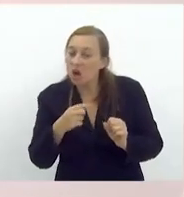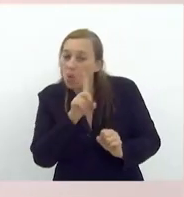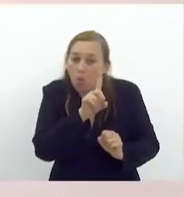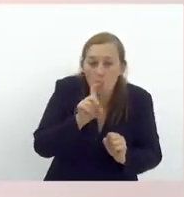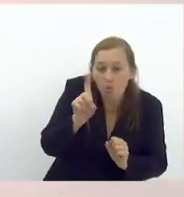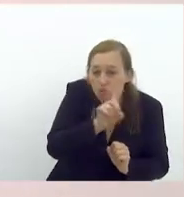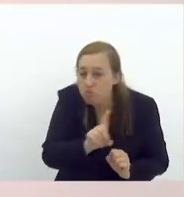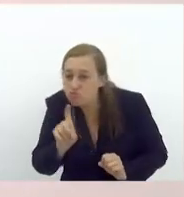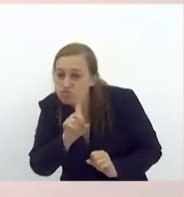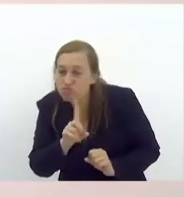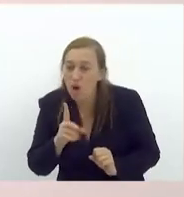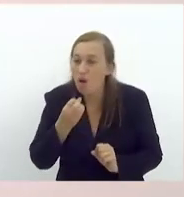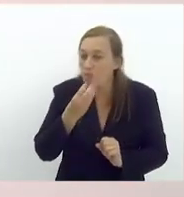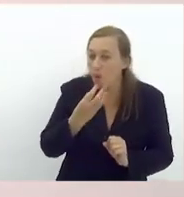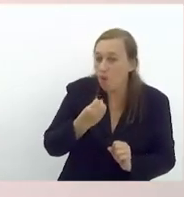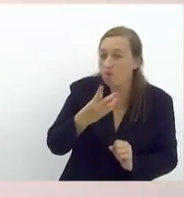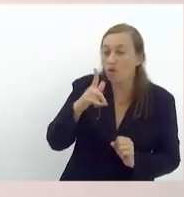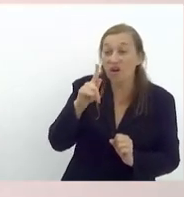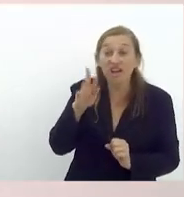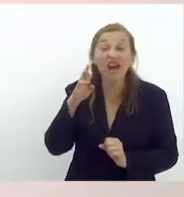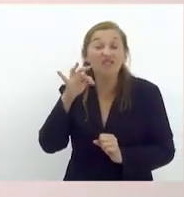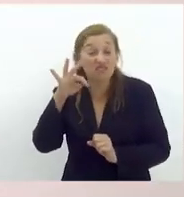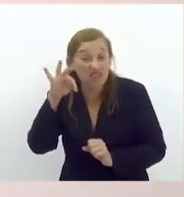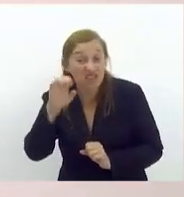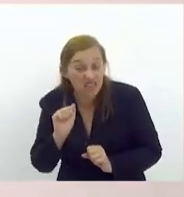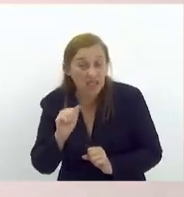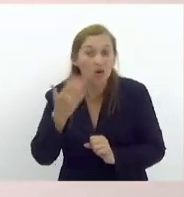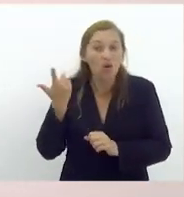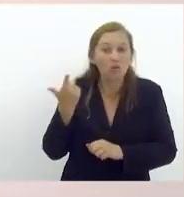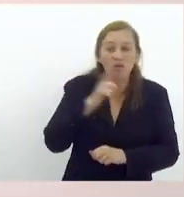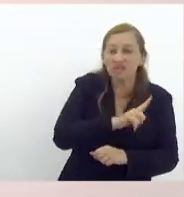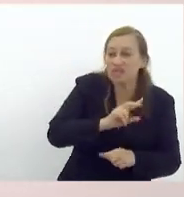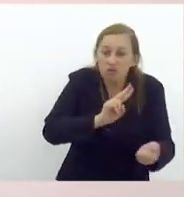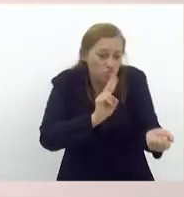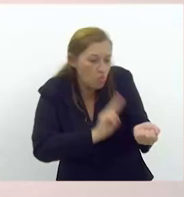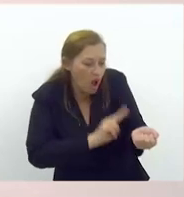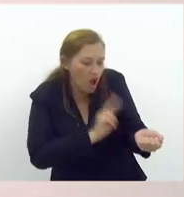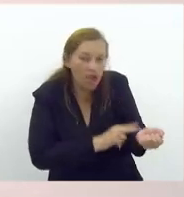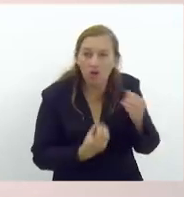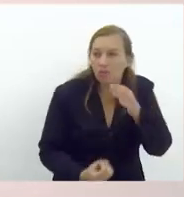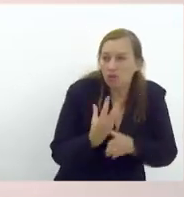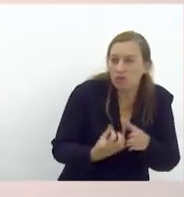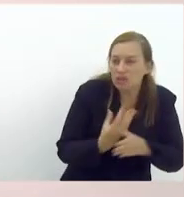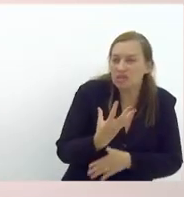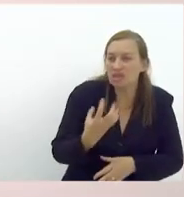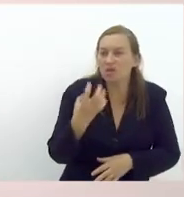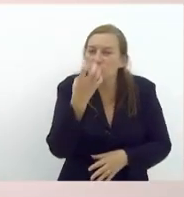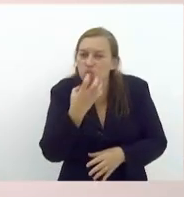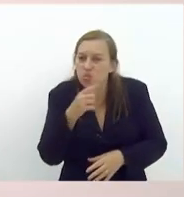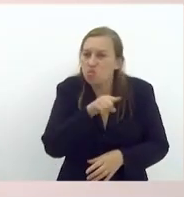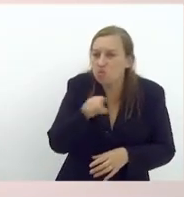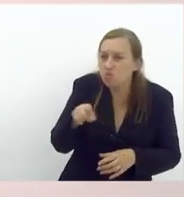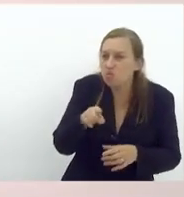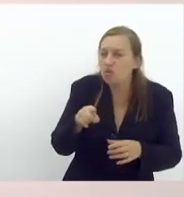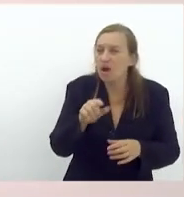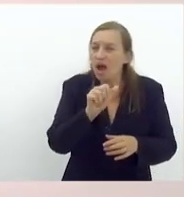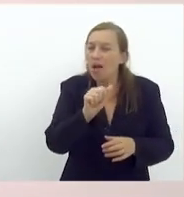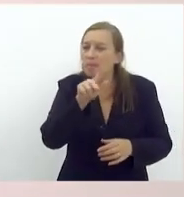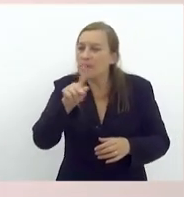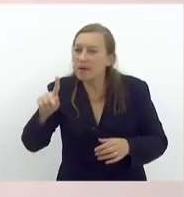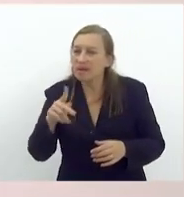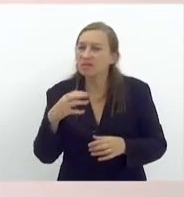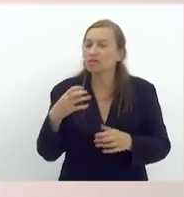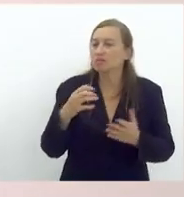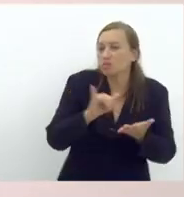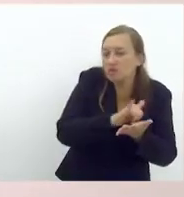sai maneiro meu grafite Será que consigo dar uma rima você tentar produzir um Beat maneiro aqui nesse app do celular então a gente